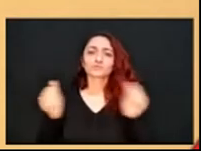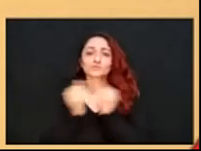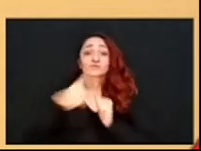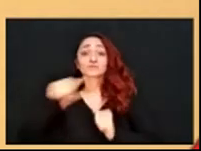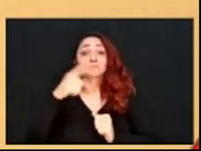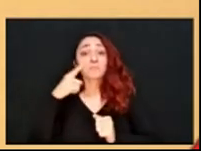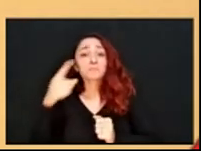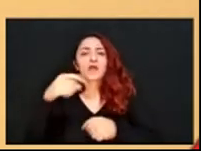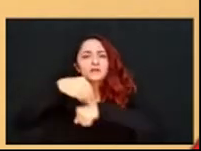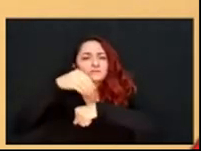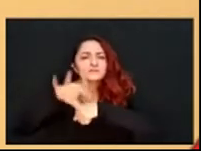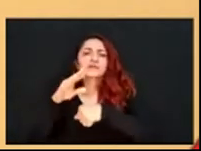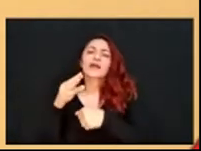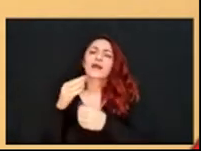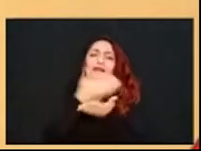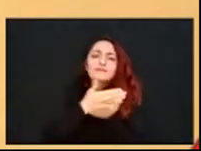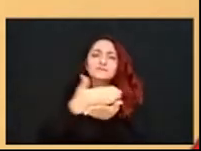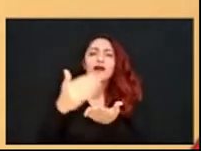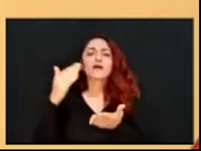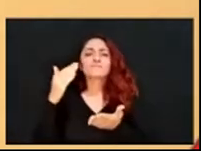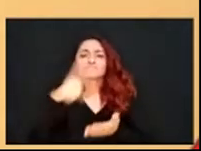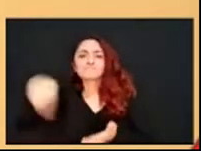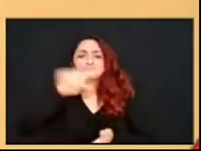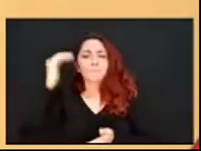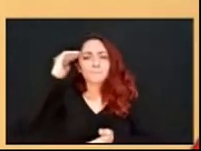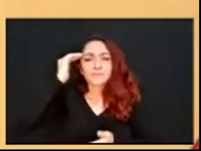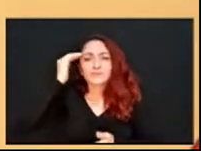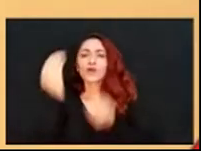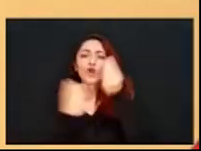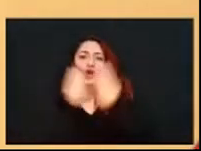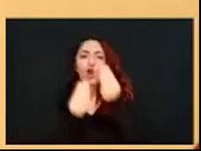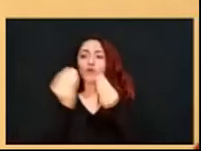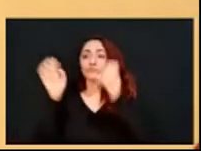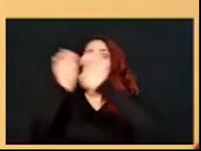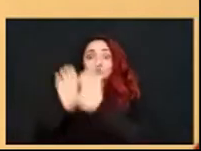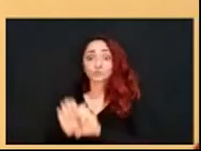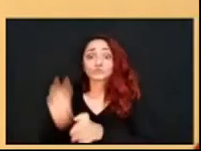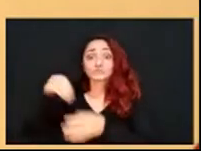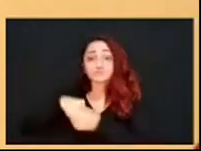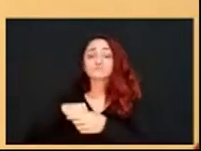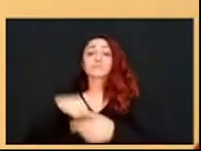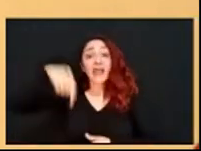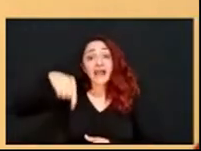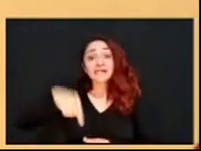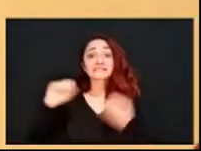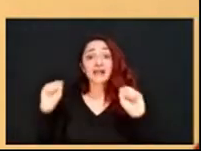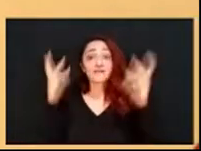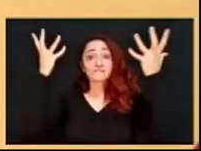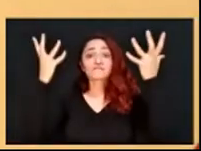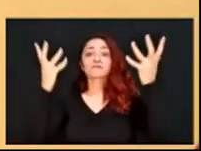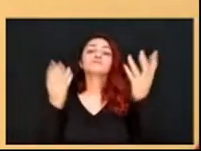possa também ter a as pessoas que antes de da estrutura do que a gente tem hoje no evento esse evento ele está sendo